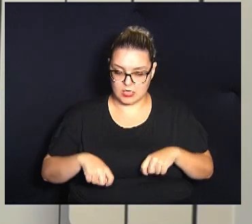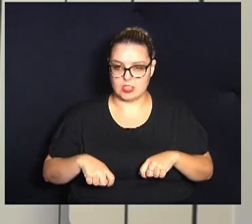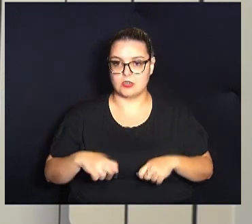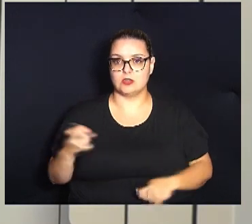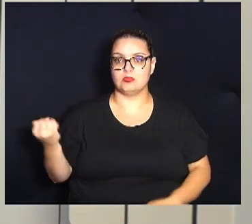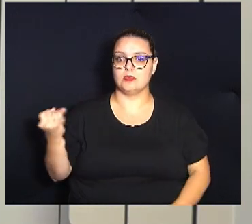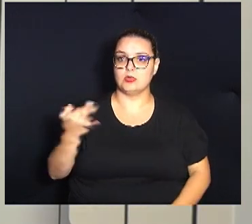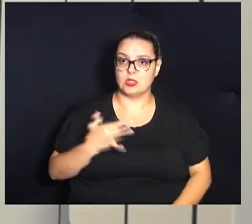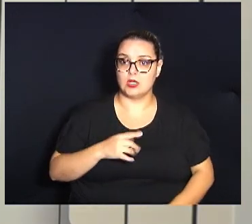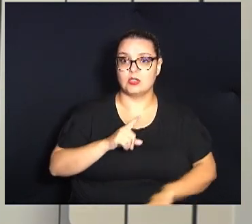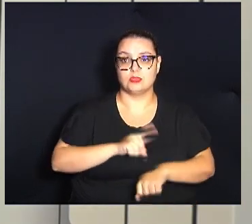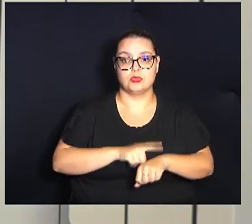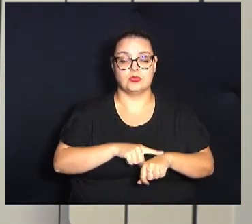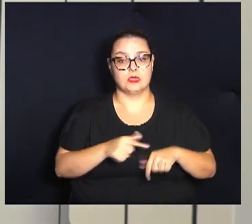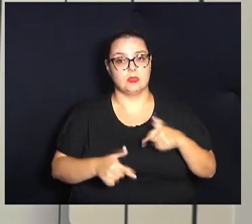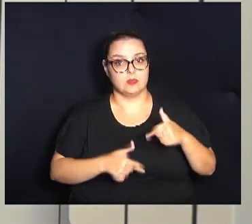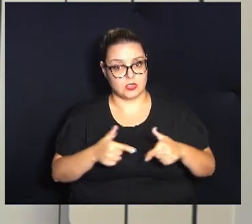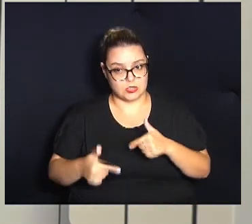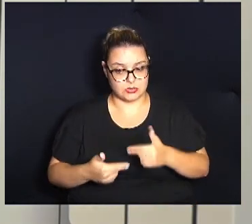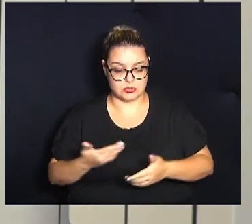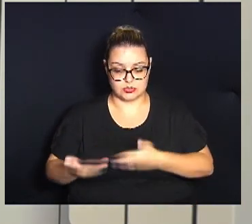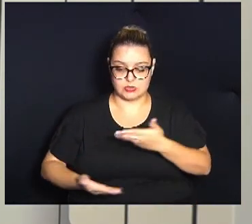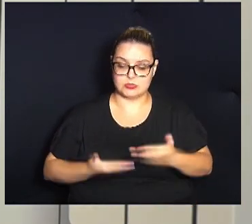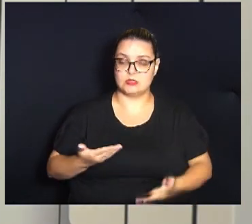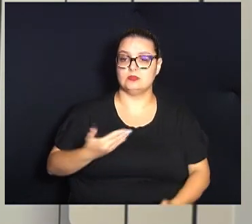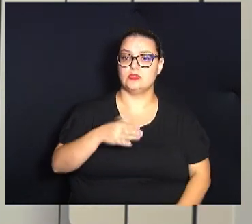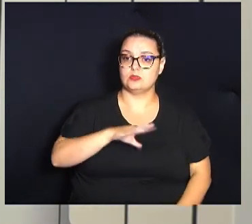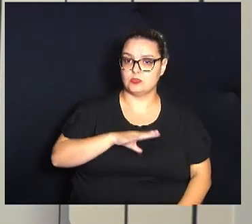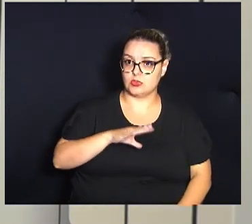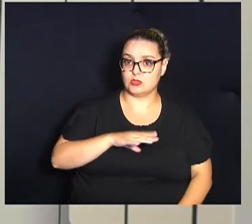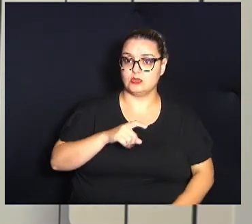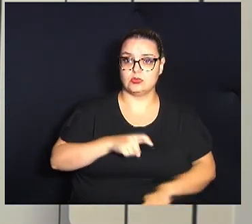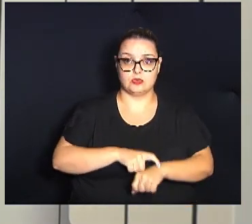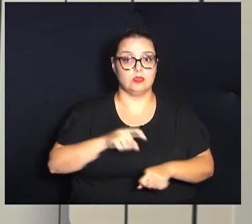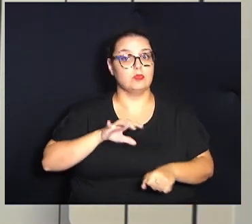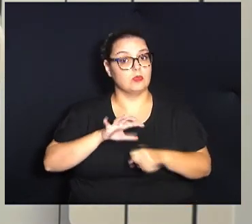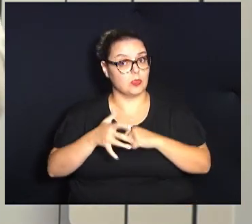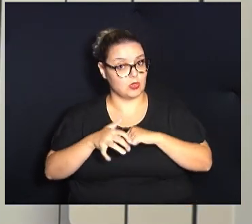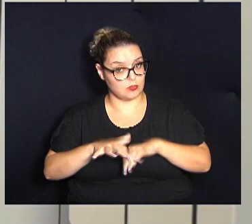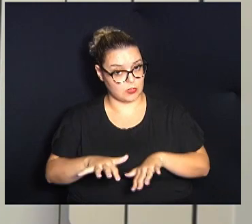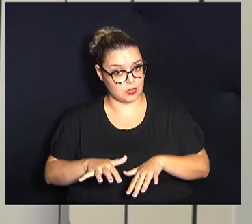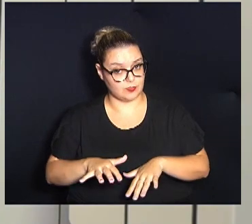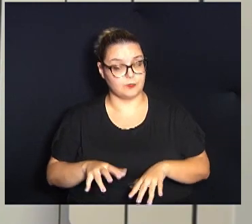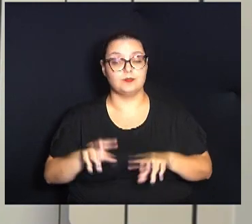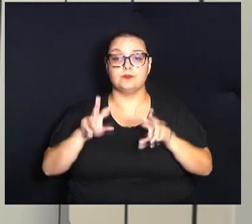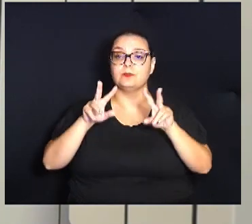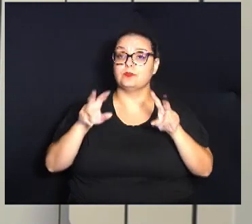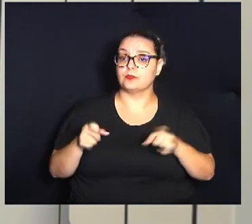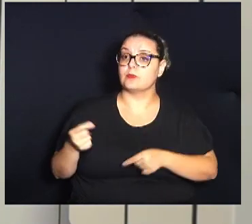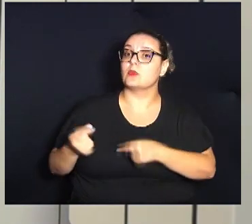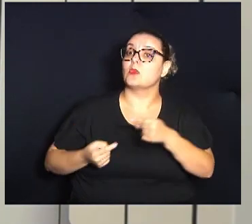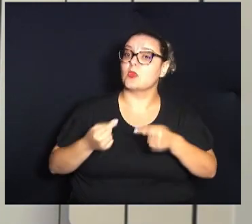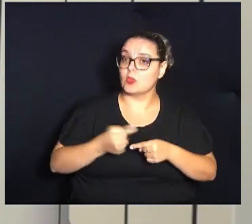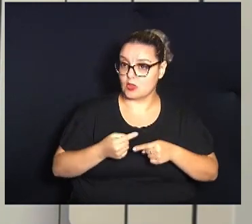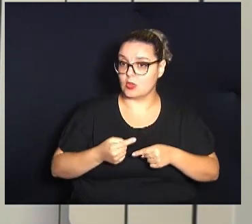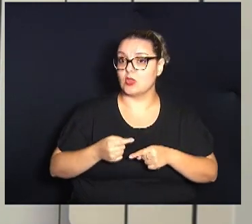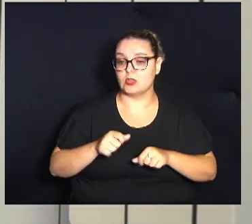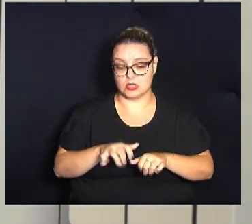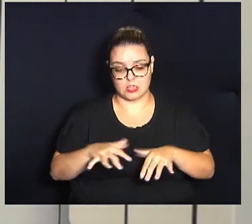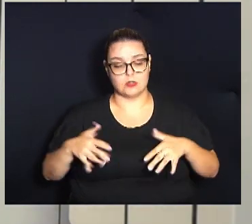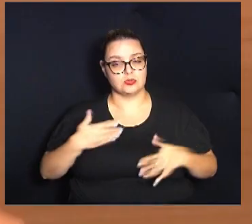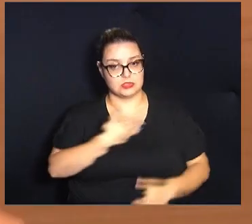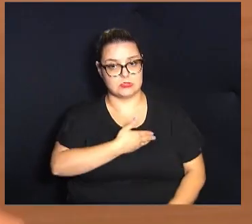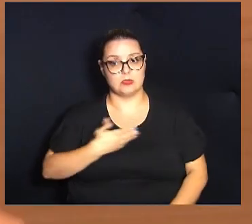do tempo de trabalho de servidores municipais durante a pandemia, assunto que foi debatido em audiência